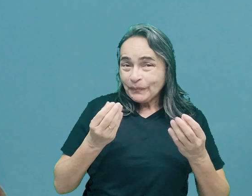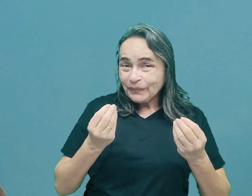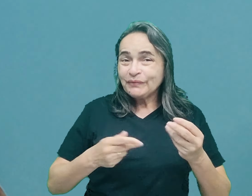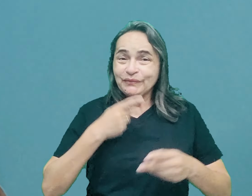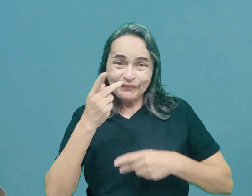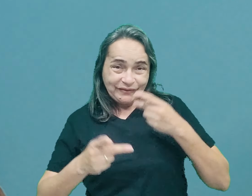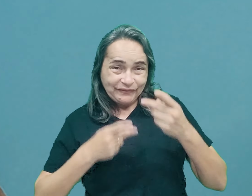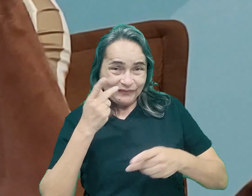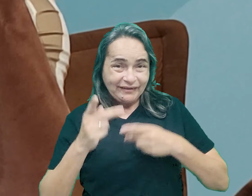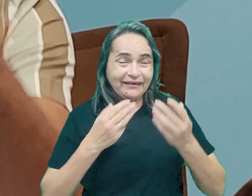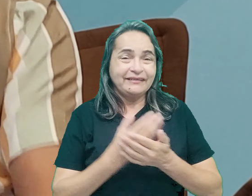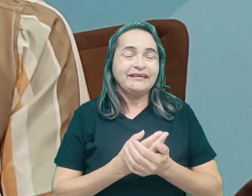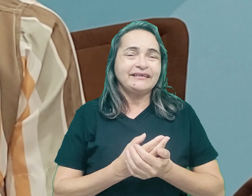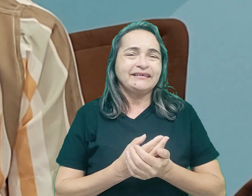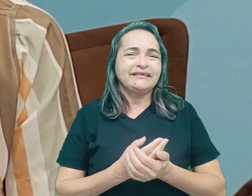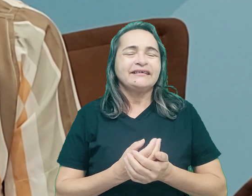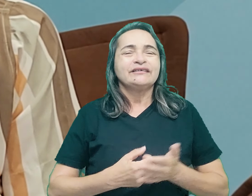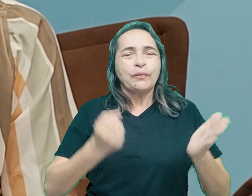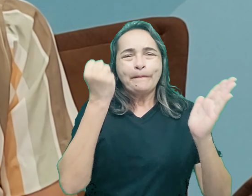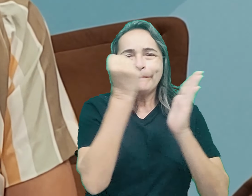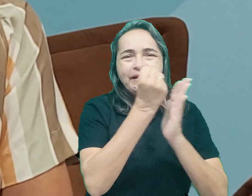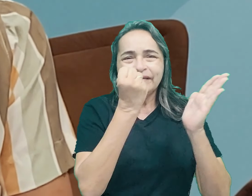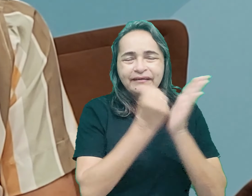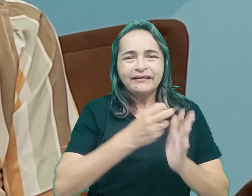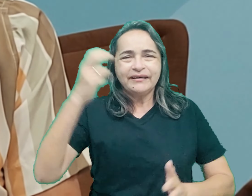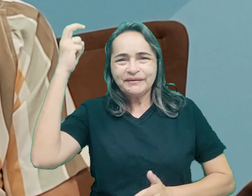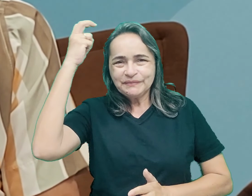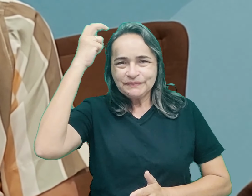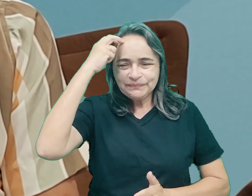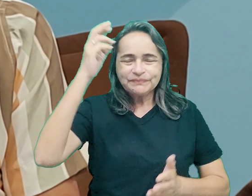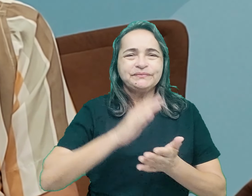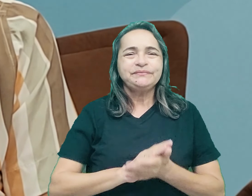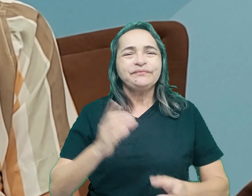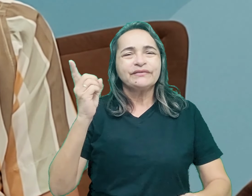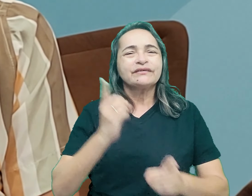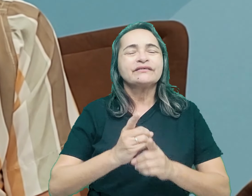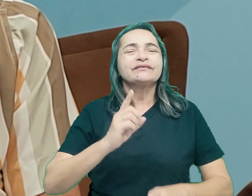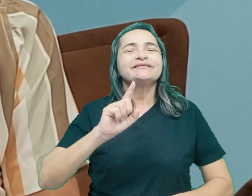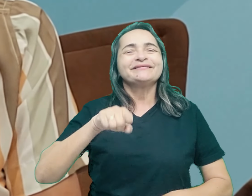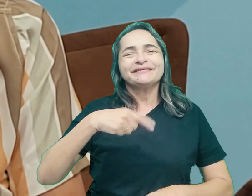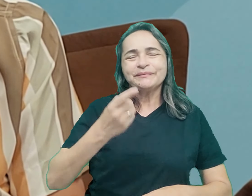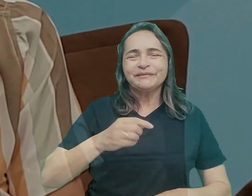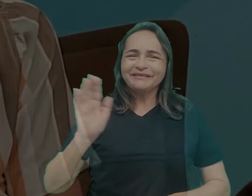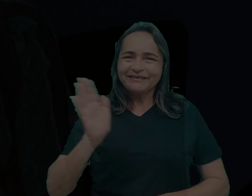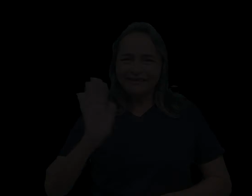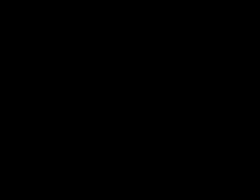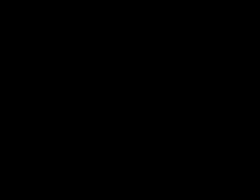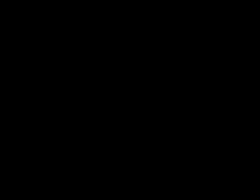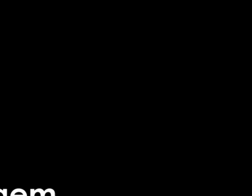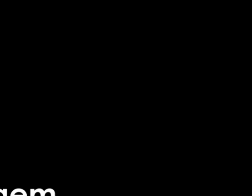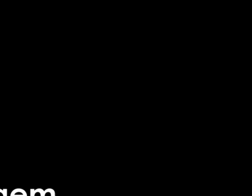nosso patrimônio cultural. E nos encontramos no próximo vídeo da TV Seductech. Até breve.